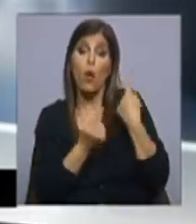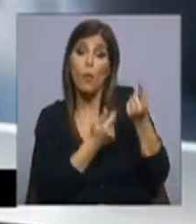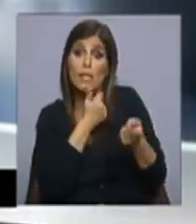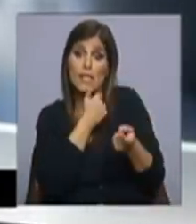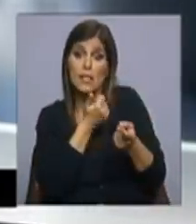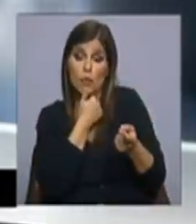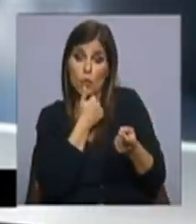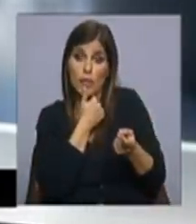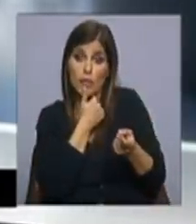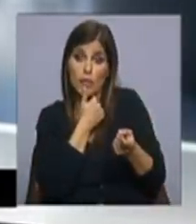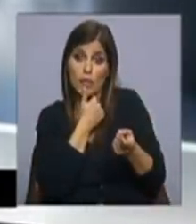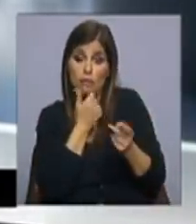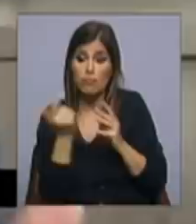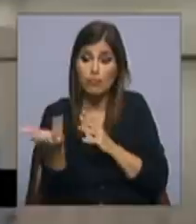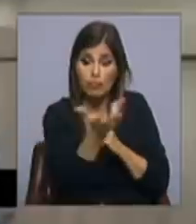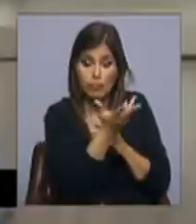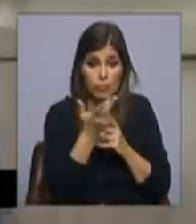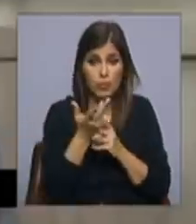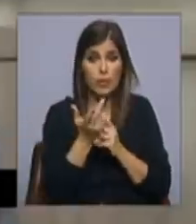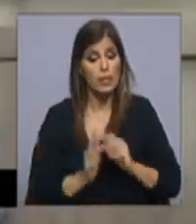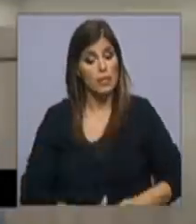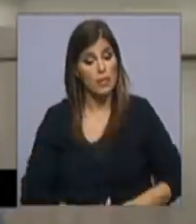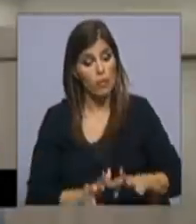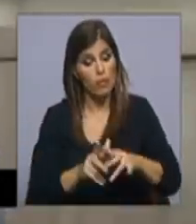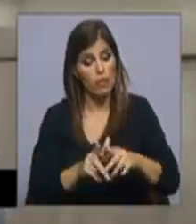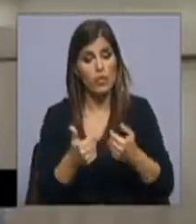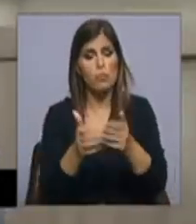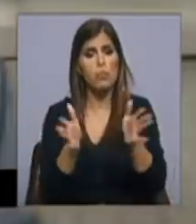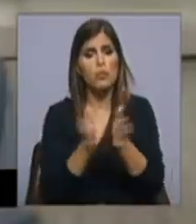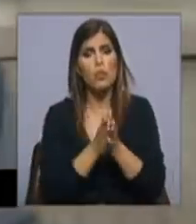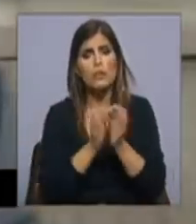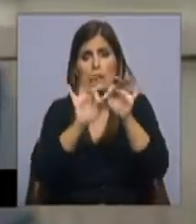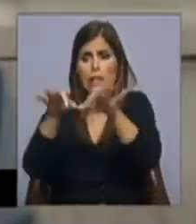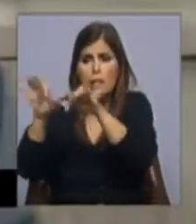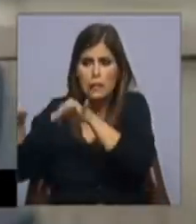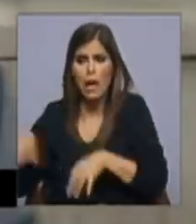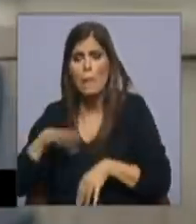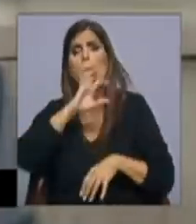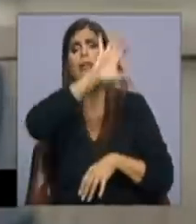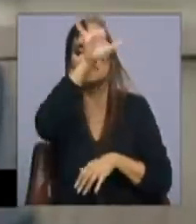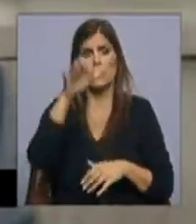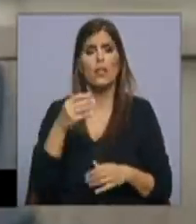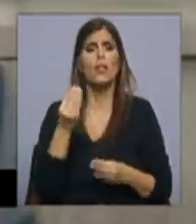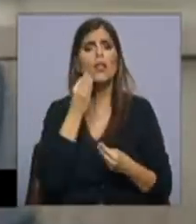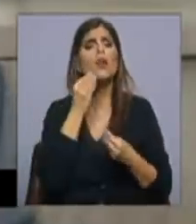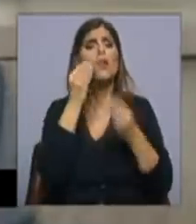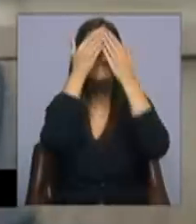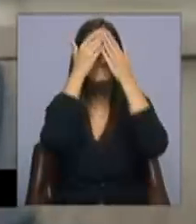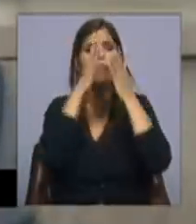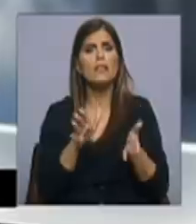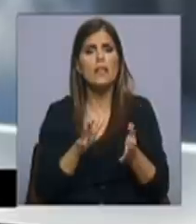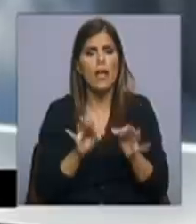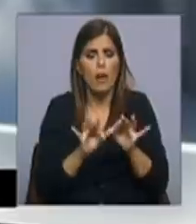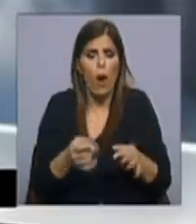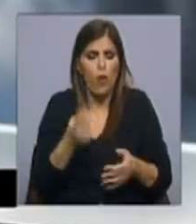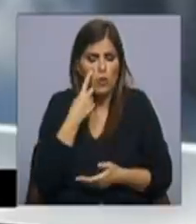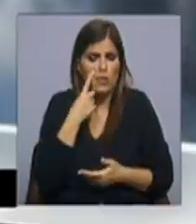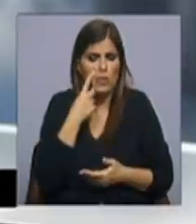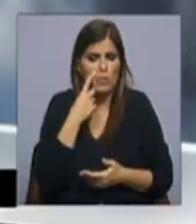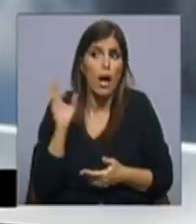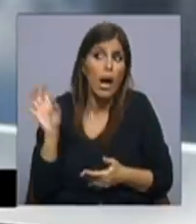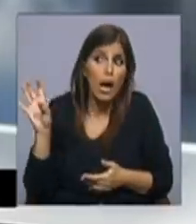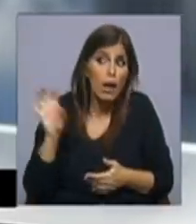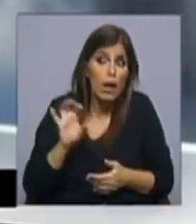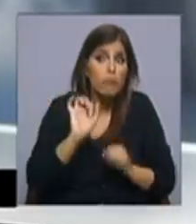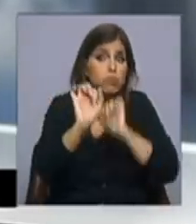sejam coletivas e implantadas por todos os países. E como é que fica a democracia? Como a conhecemos, a democracia dos Estados? Qual é